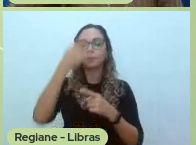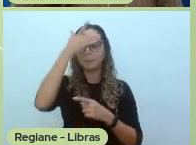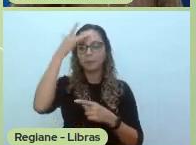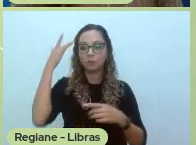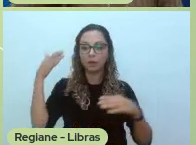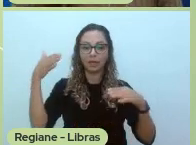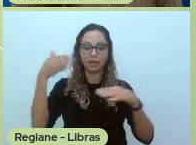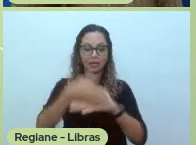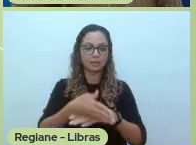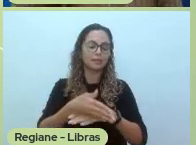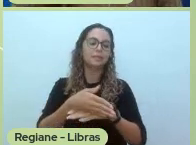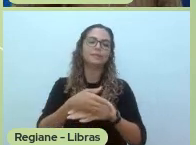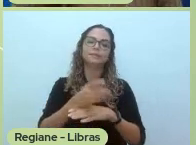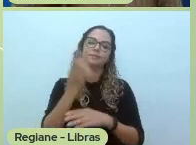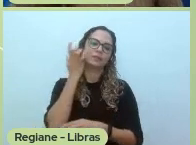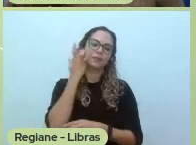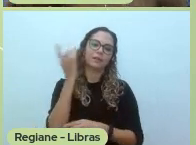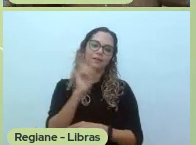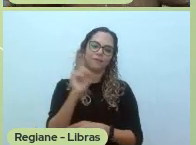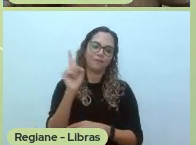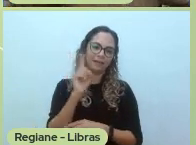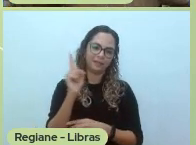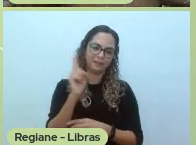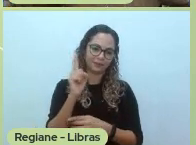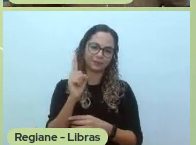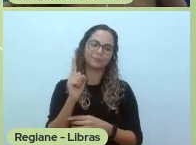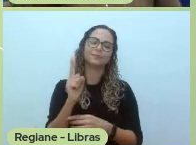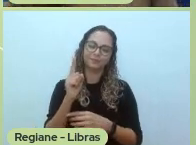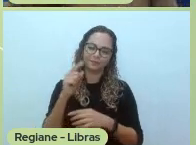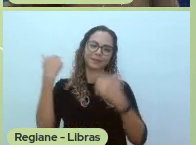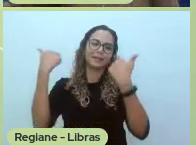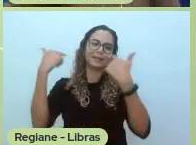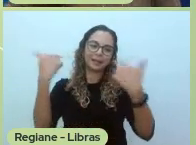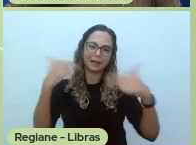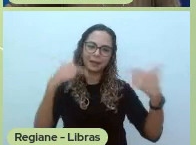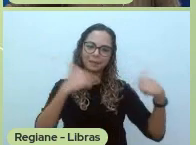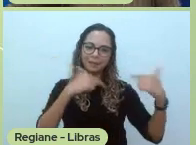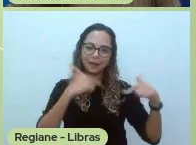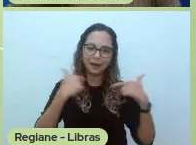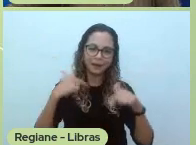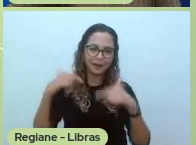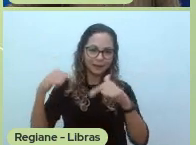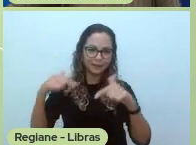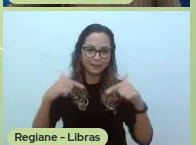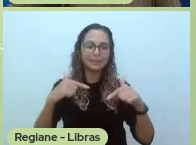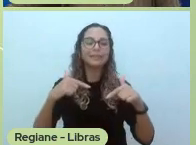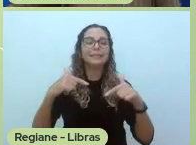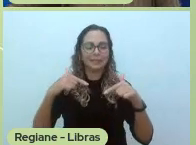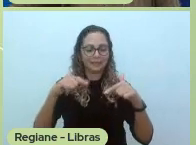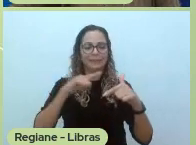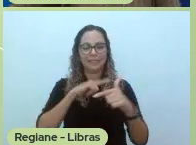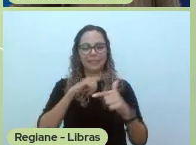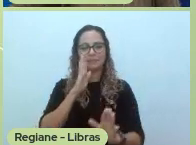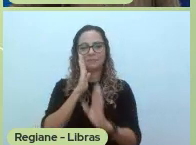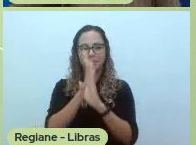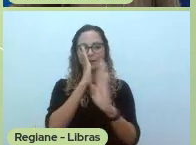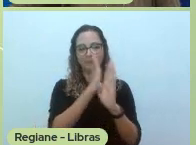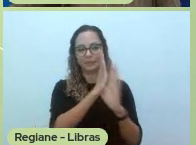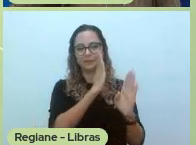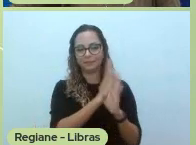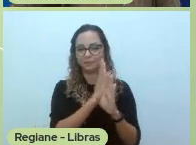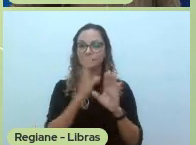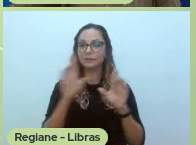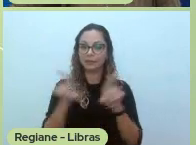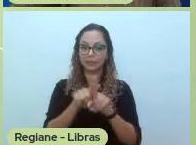a Carolina, não sei se seja fácil para a Débora. Quando a gente trabalha, quanto mais a gente conhece, mais dor a gente se depara, mais indignação a